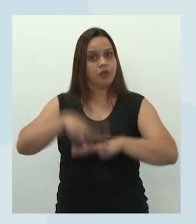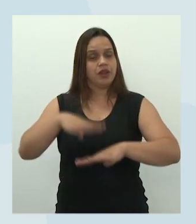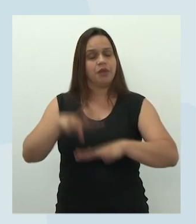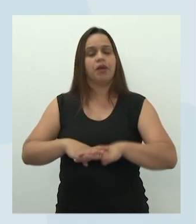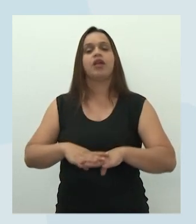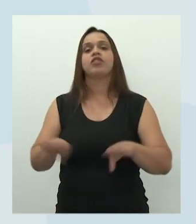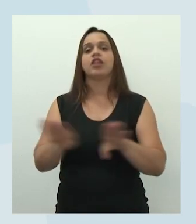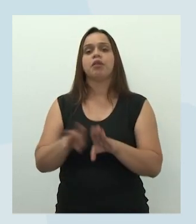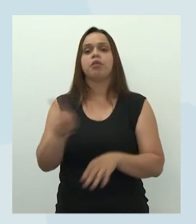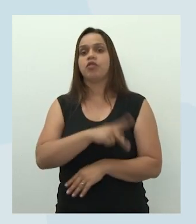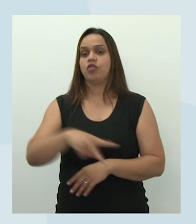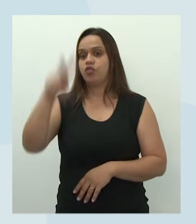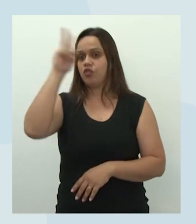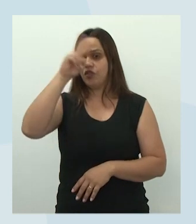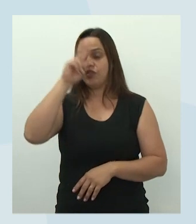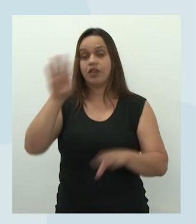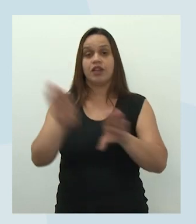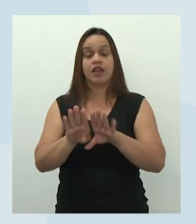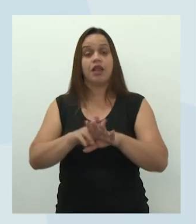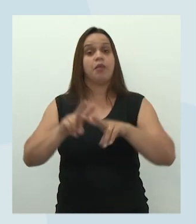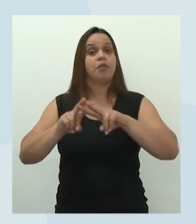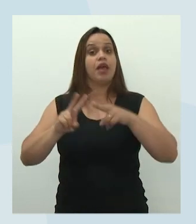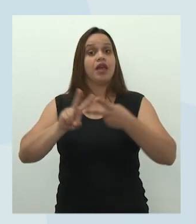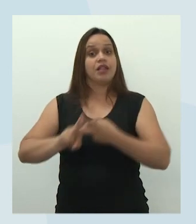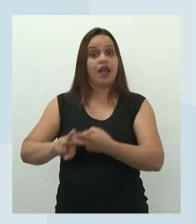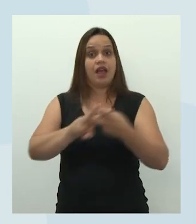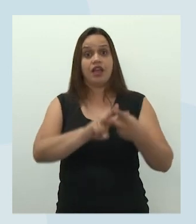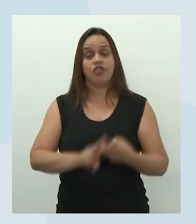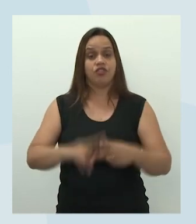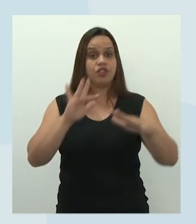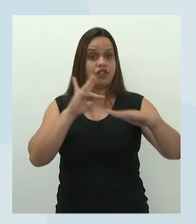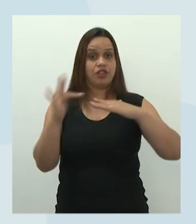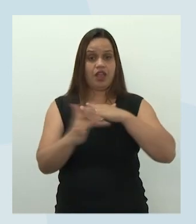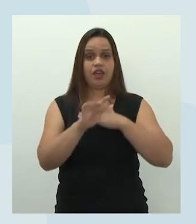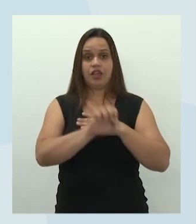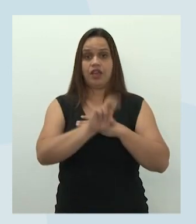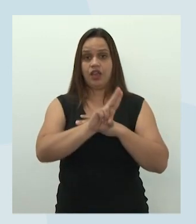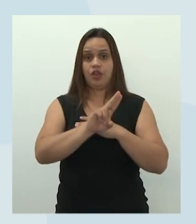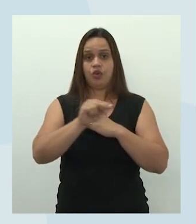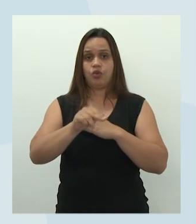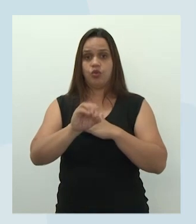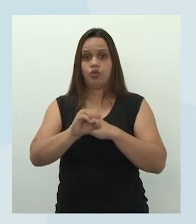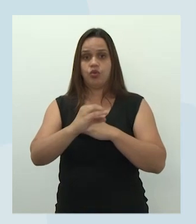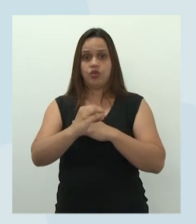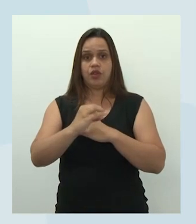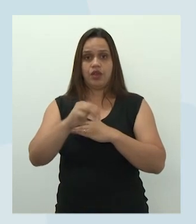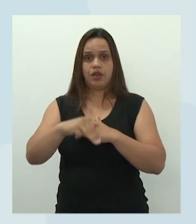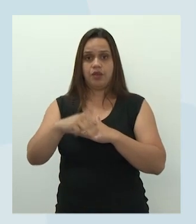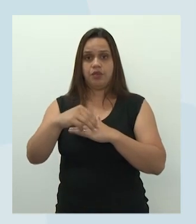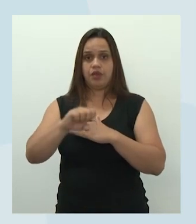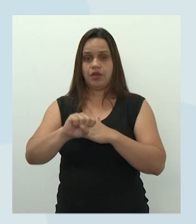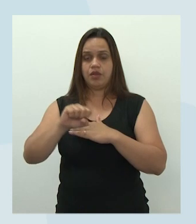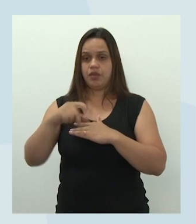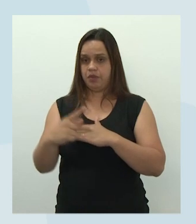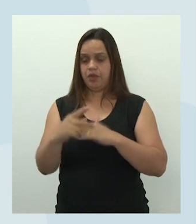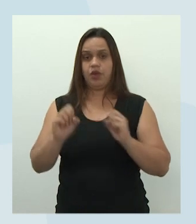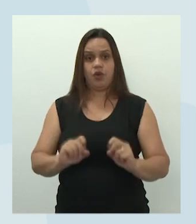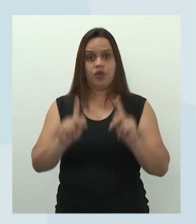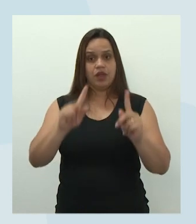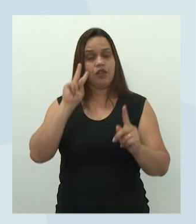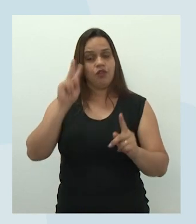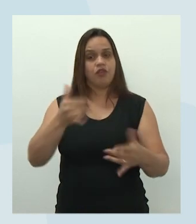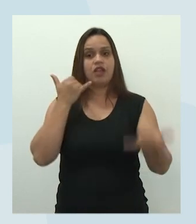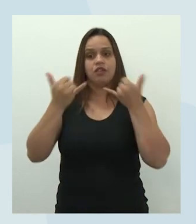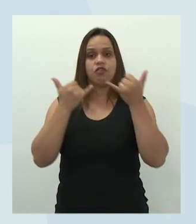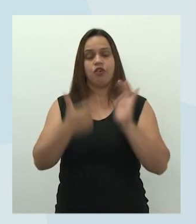turma, e também na hashtag EuNoCMSP nas redes sociais. Então, estão aí os dados, tá?